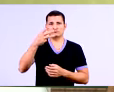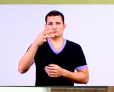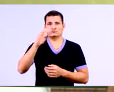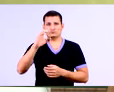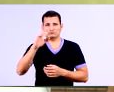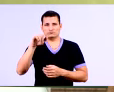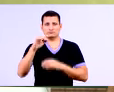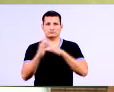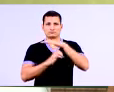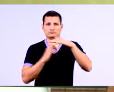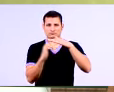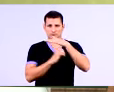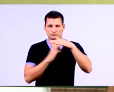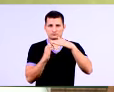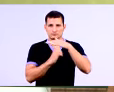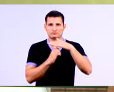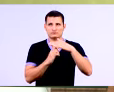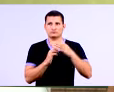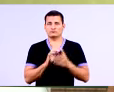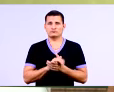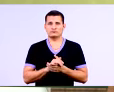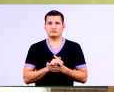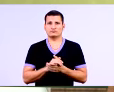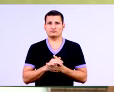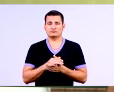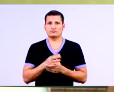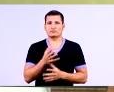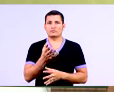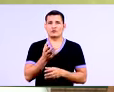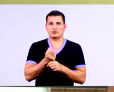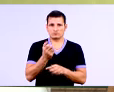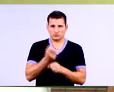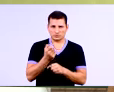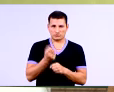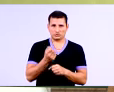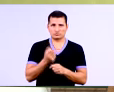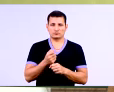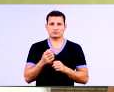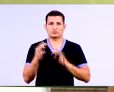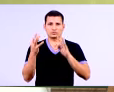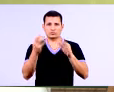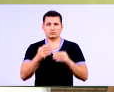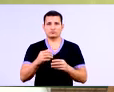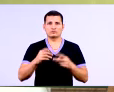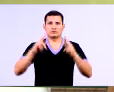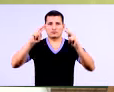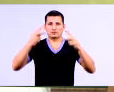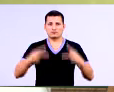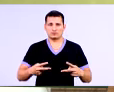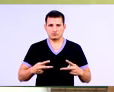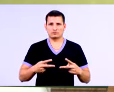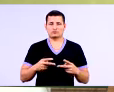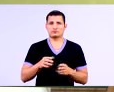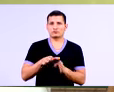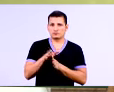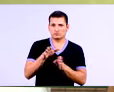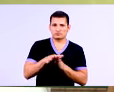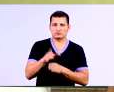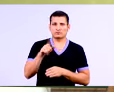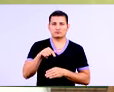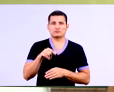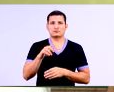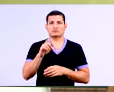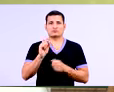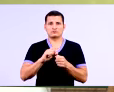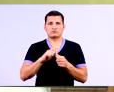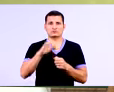empresa, o consórcio que administra toda a documentação HTML, recomenda que seja feito via CSS,